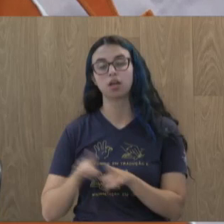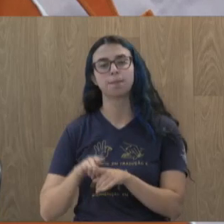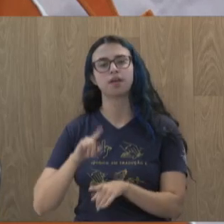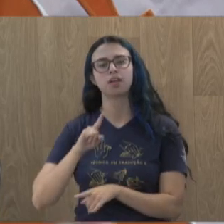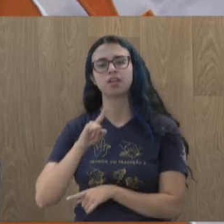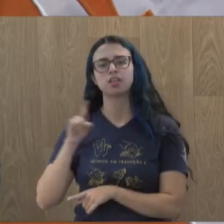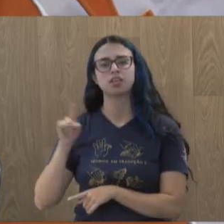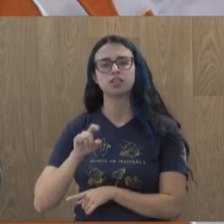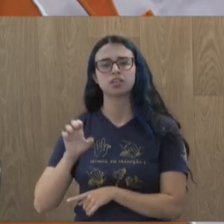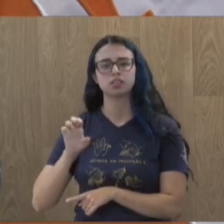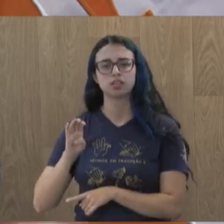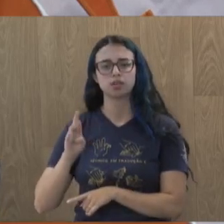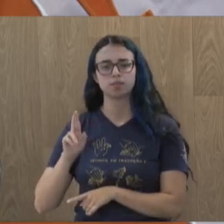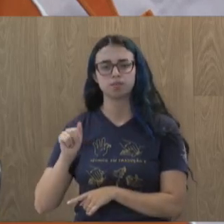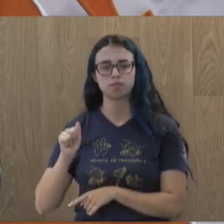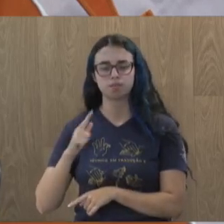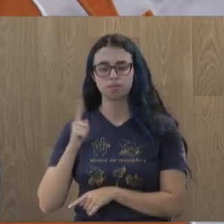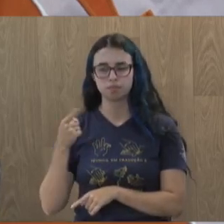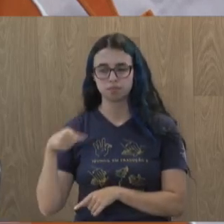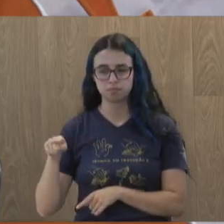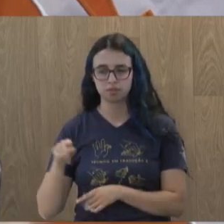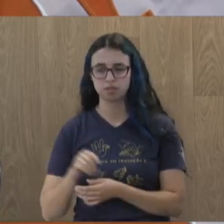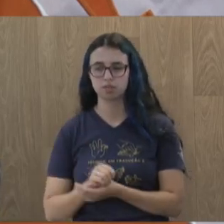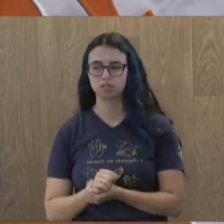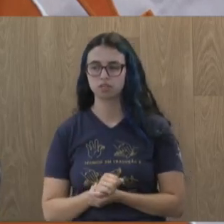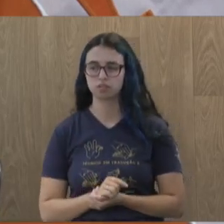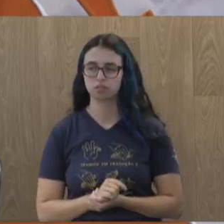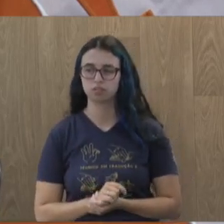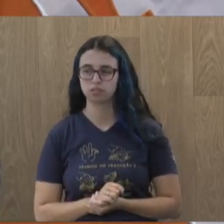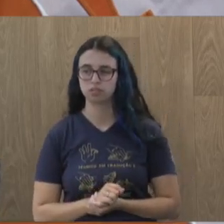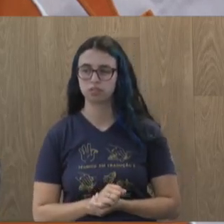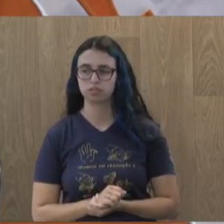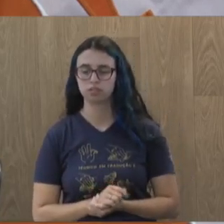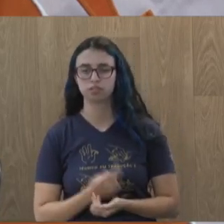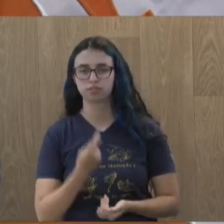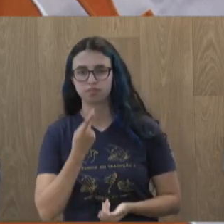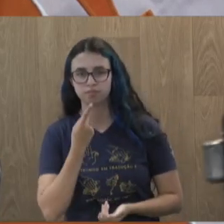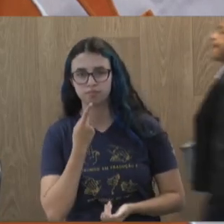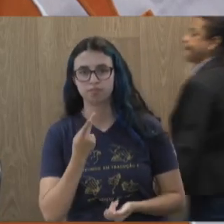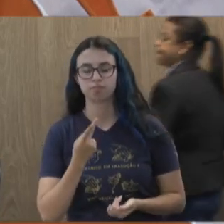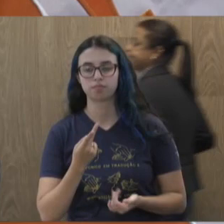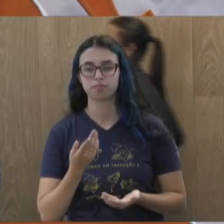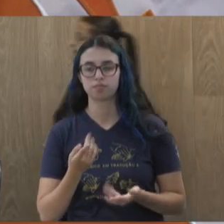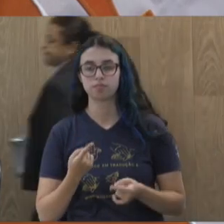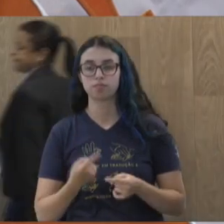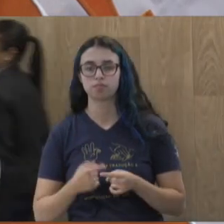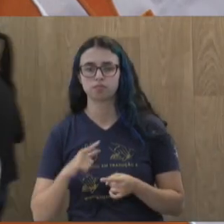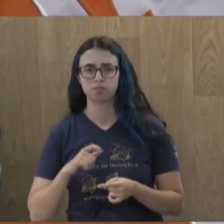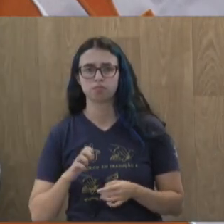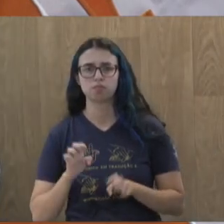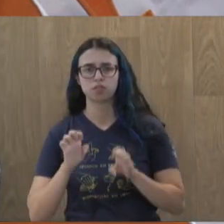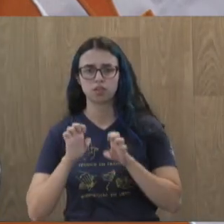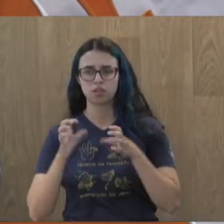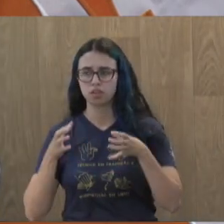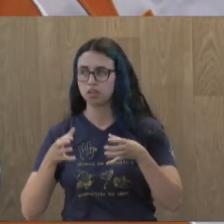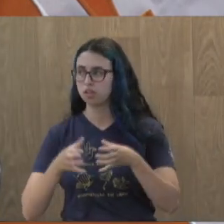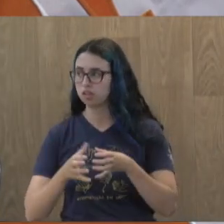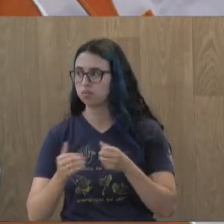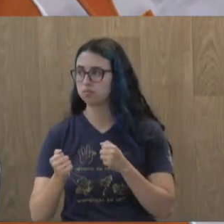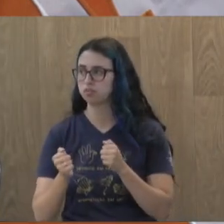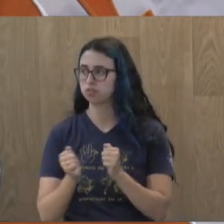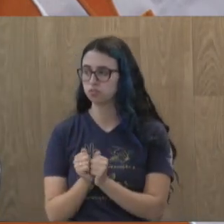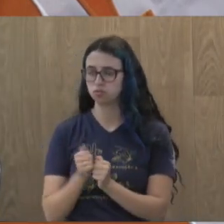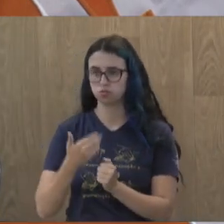sem igual na saúde, sem igual. Eu falo isso onde que eu falo assim, eu tenho uma equipe lá que trabalha comigo, lá que os caras